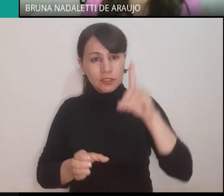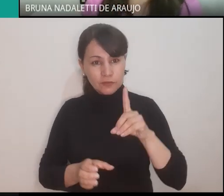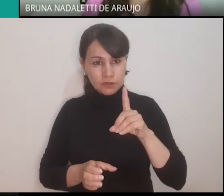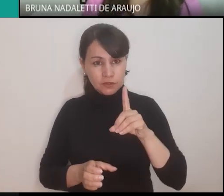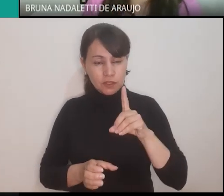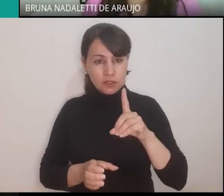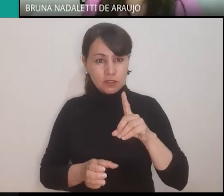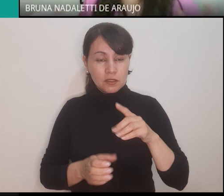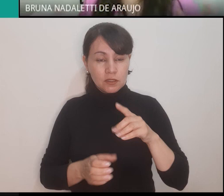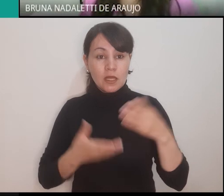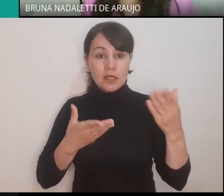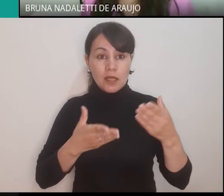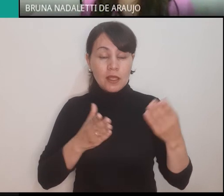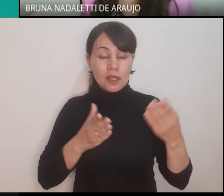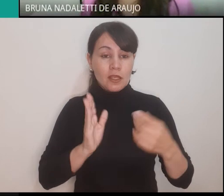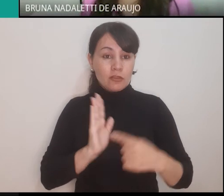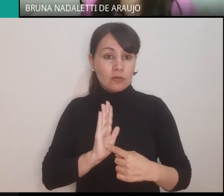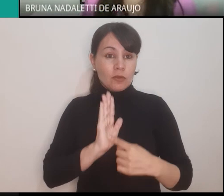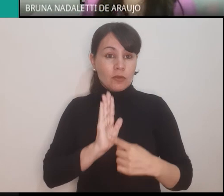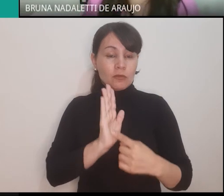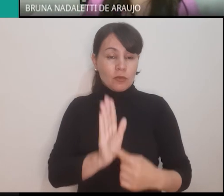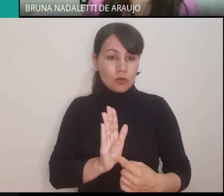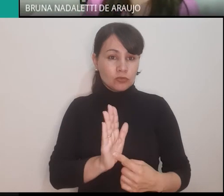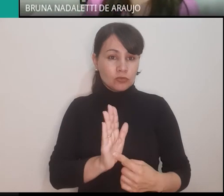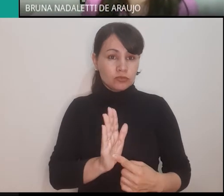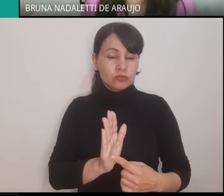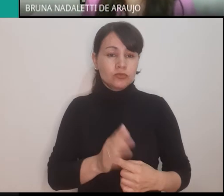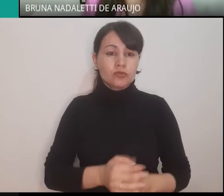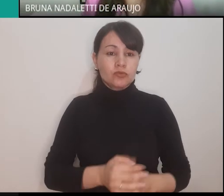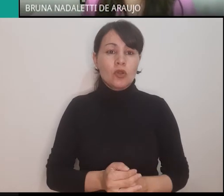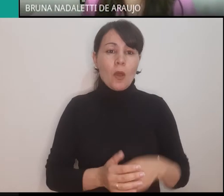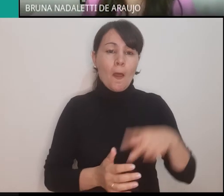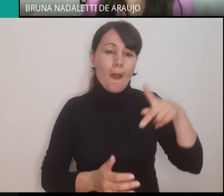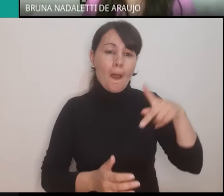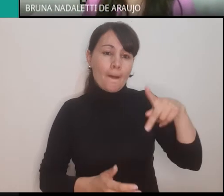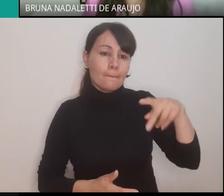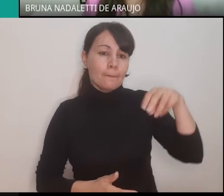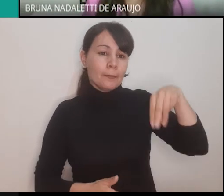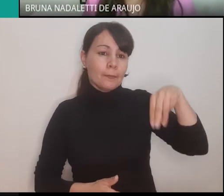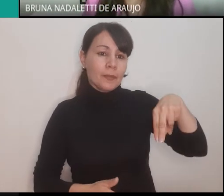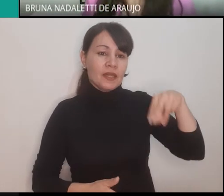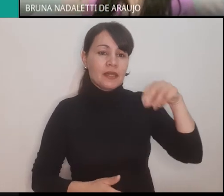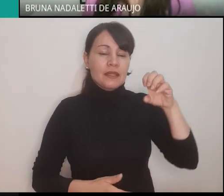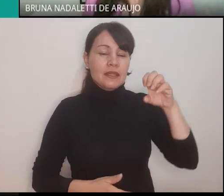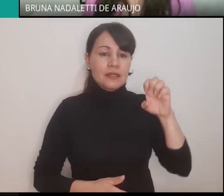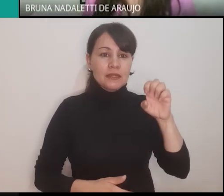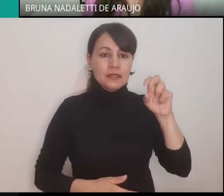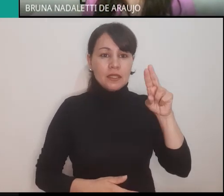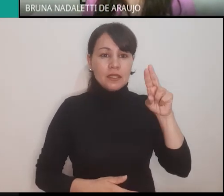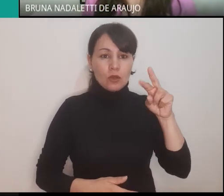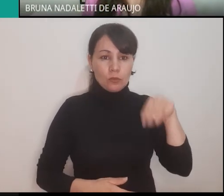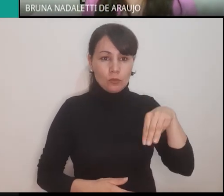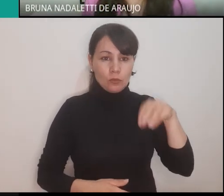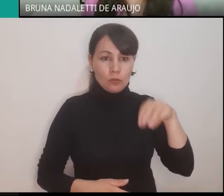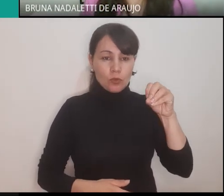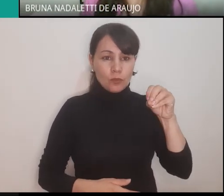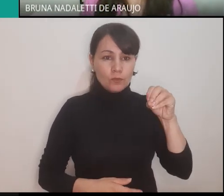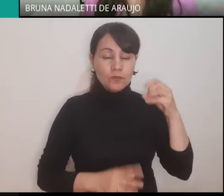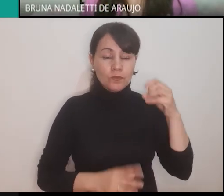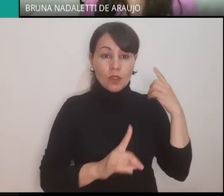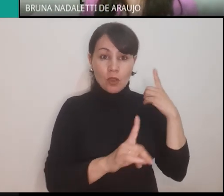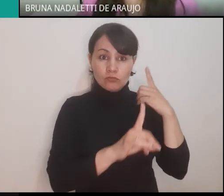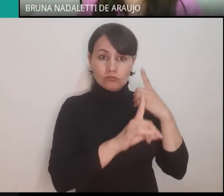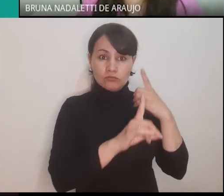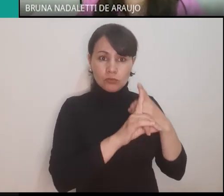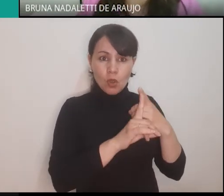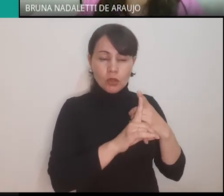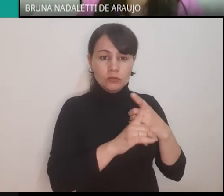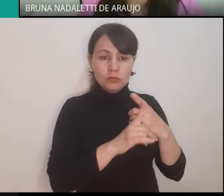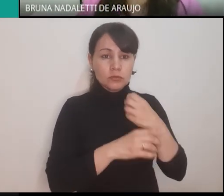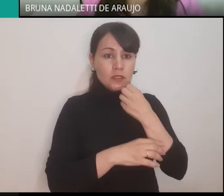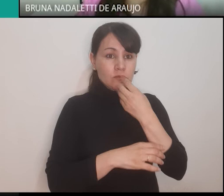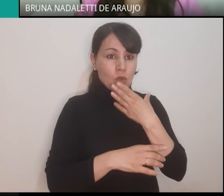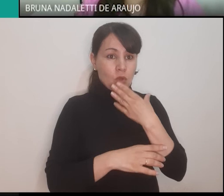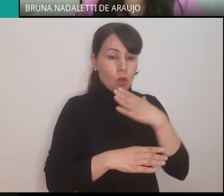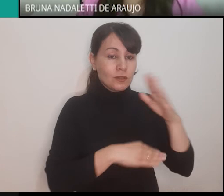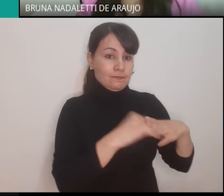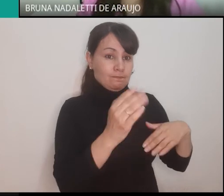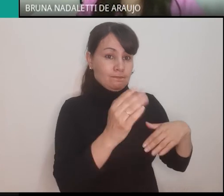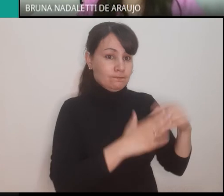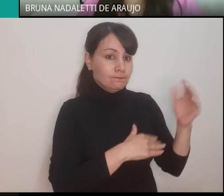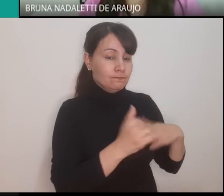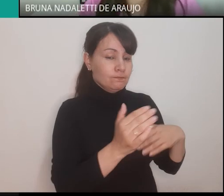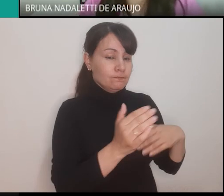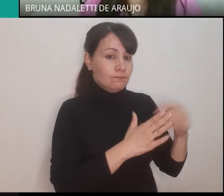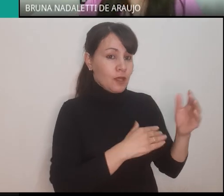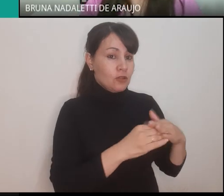também complemento com maior risco de pneumo e hemotórax. Ao encontro disso, das boas práticas